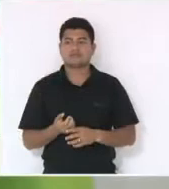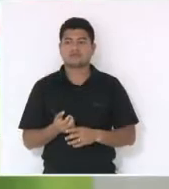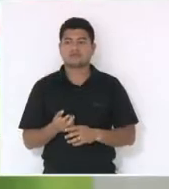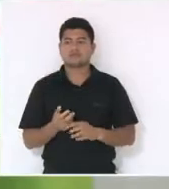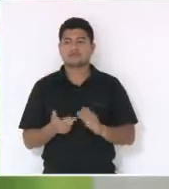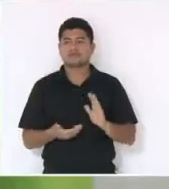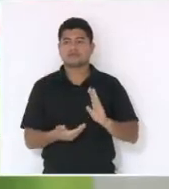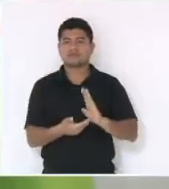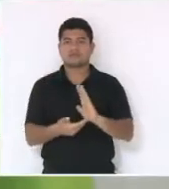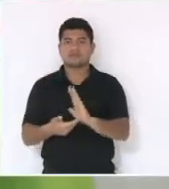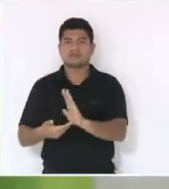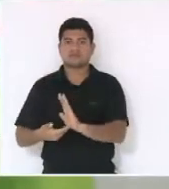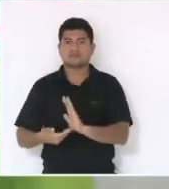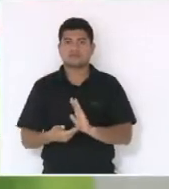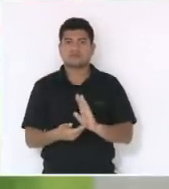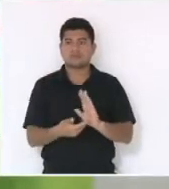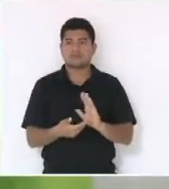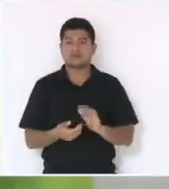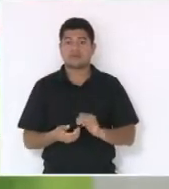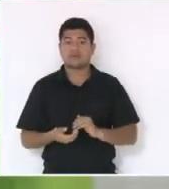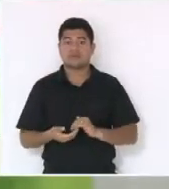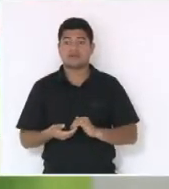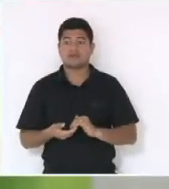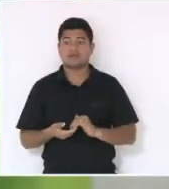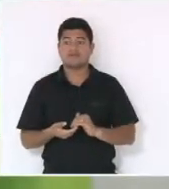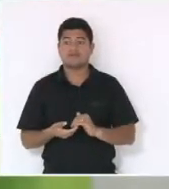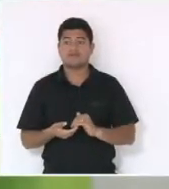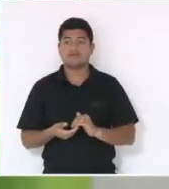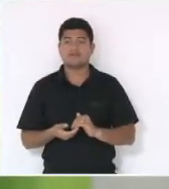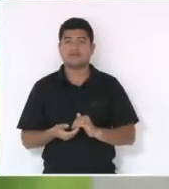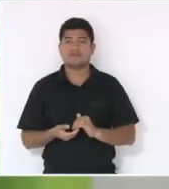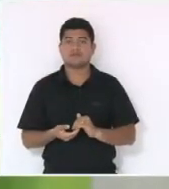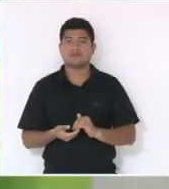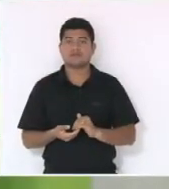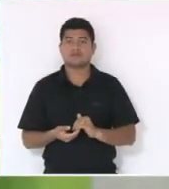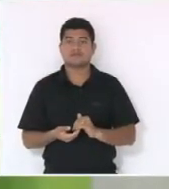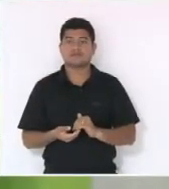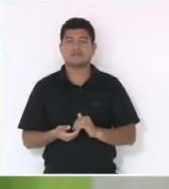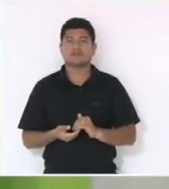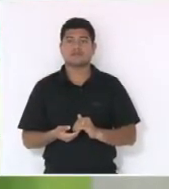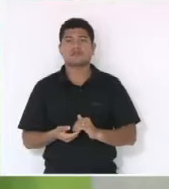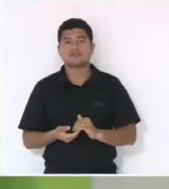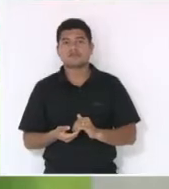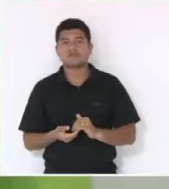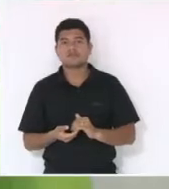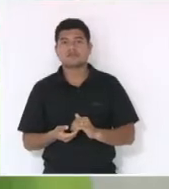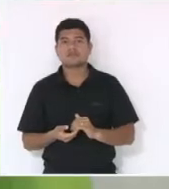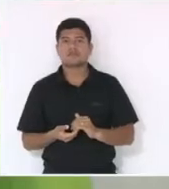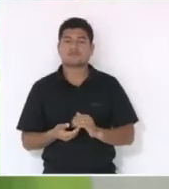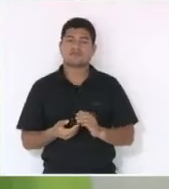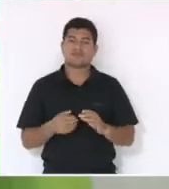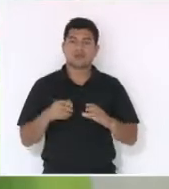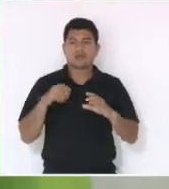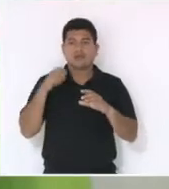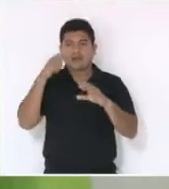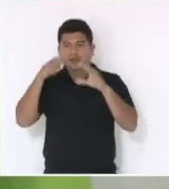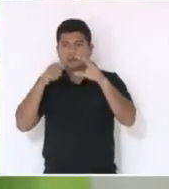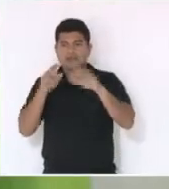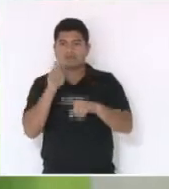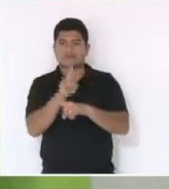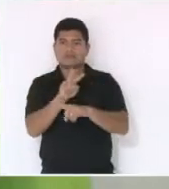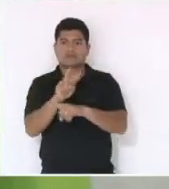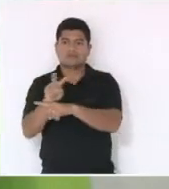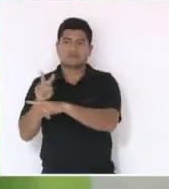fazer a implantação. Hoje nós estamos aí com quase 3 mil câmeras no Estado, câmeras de segurança.